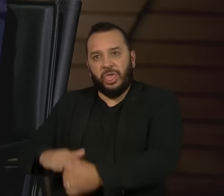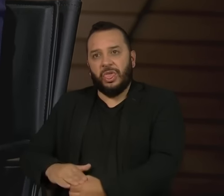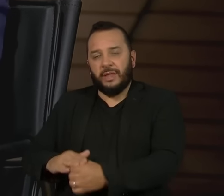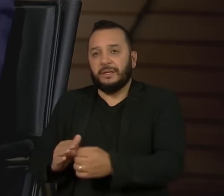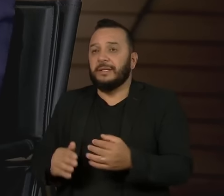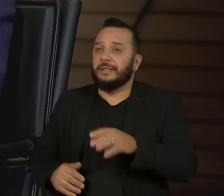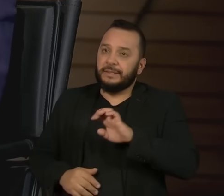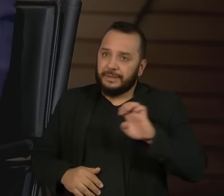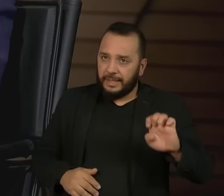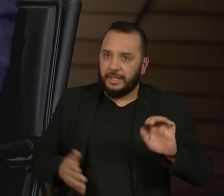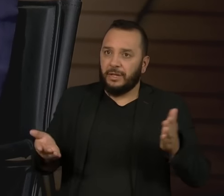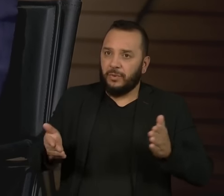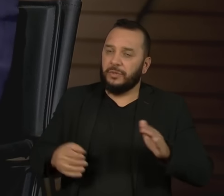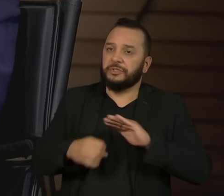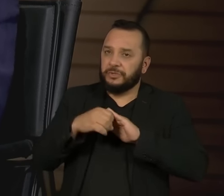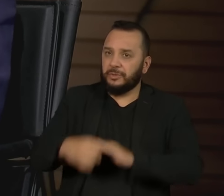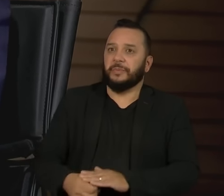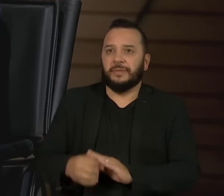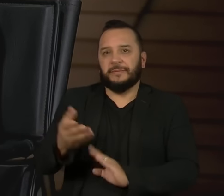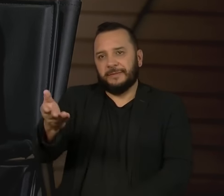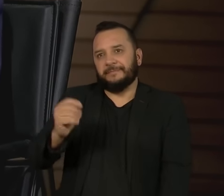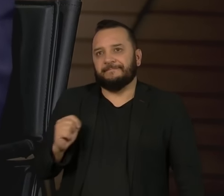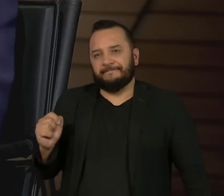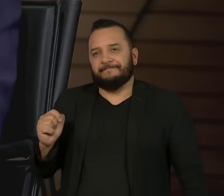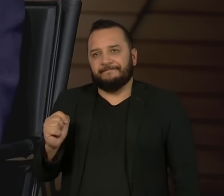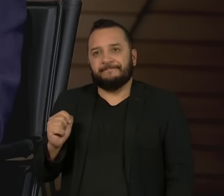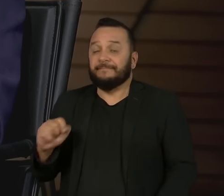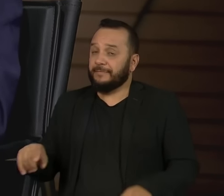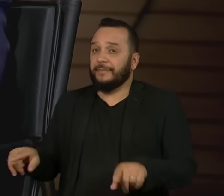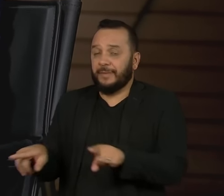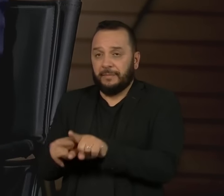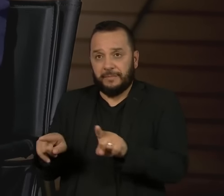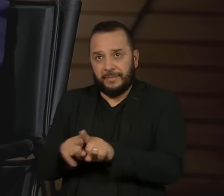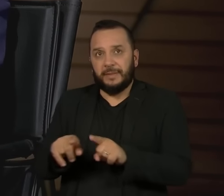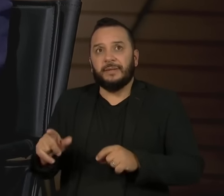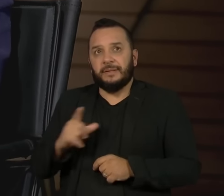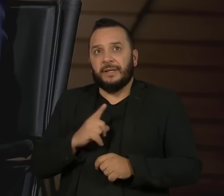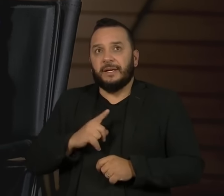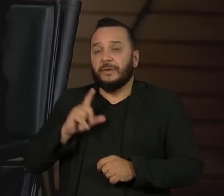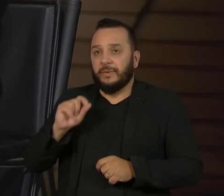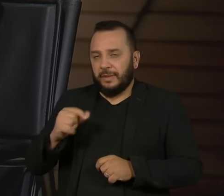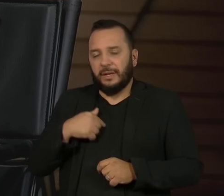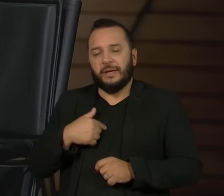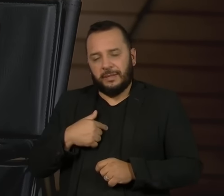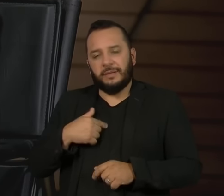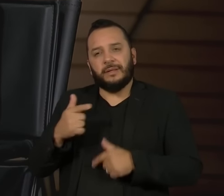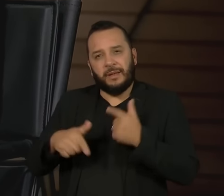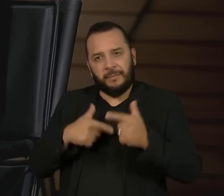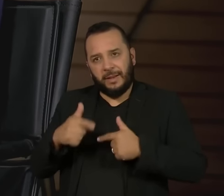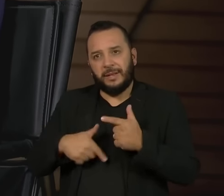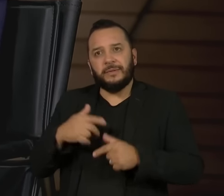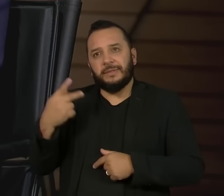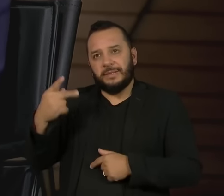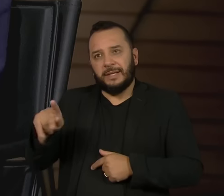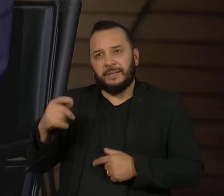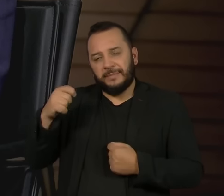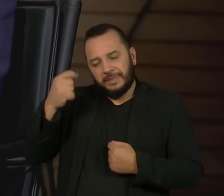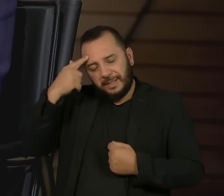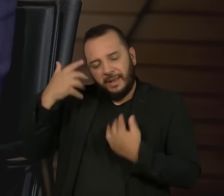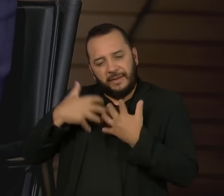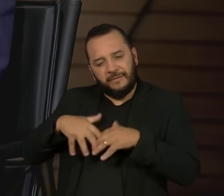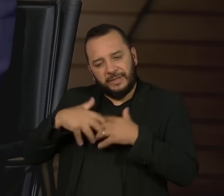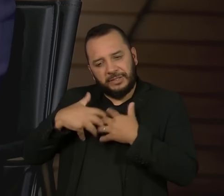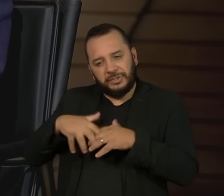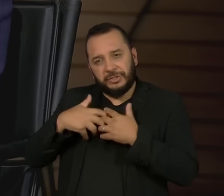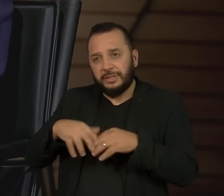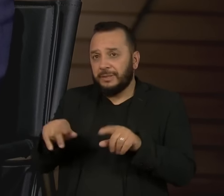obra como literatura, como arte, apontar esses problemas, refletir, colocar no sol. E é maravilhoso poder fazer